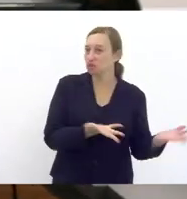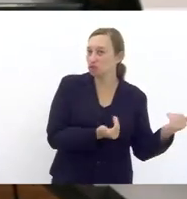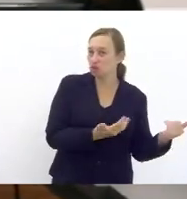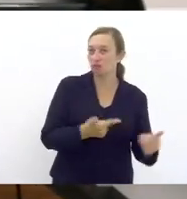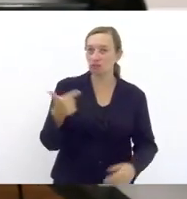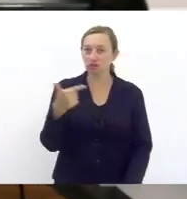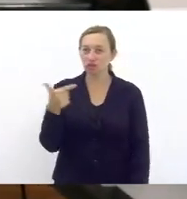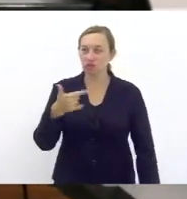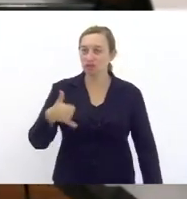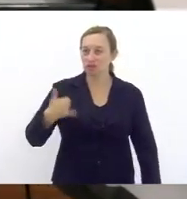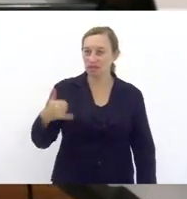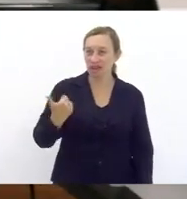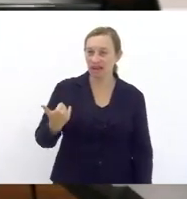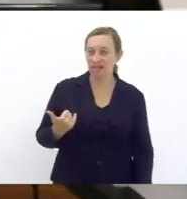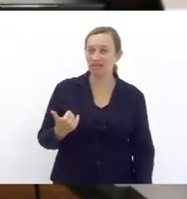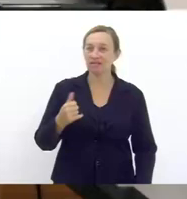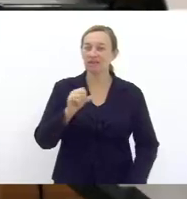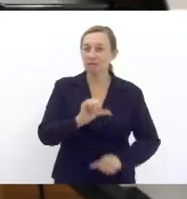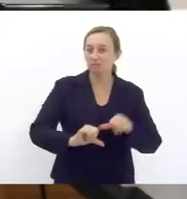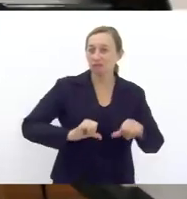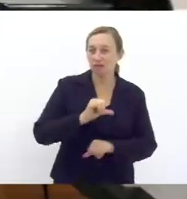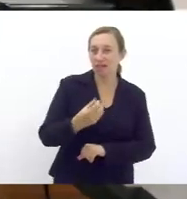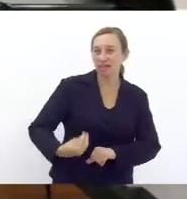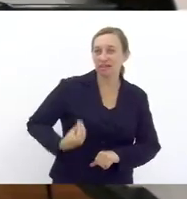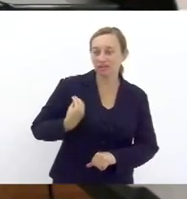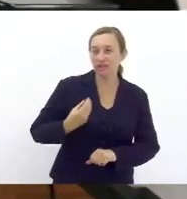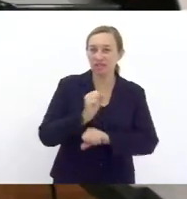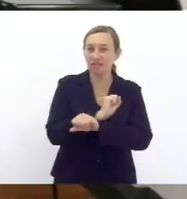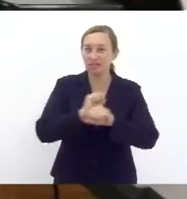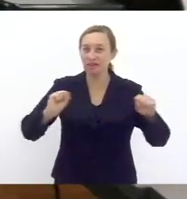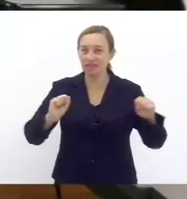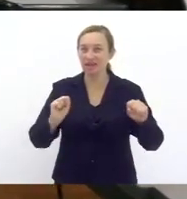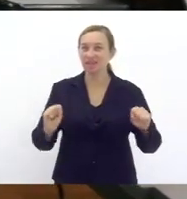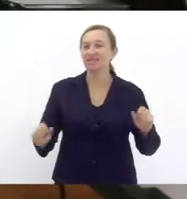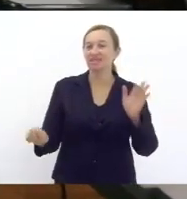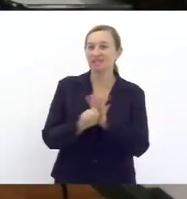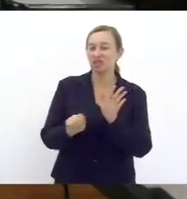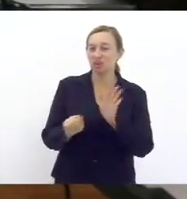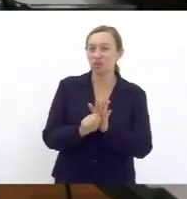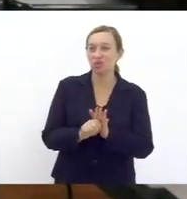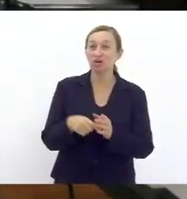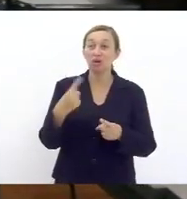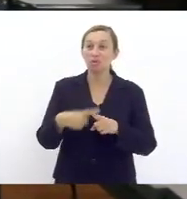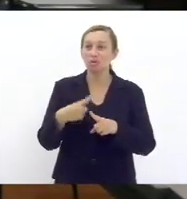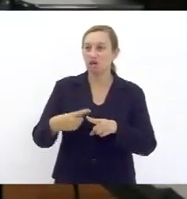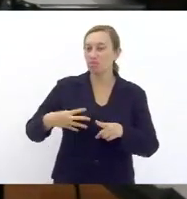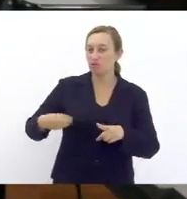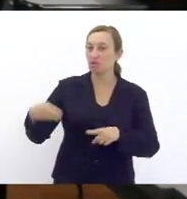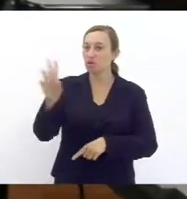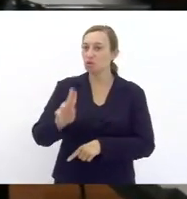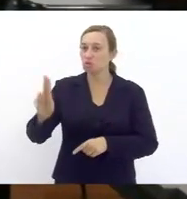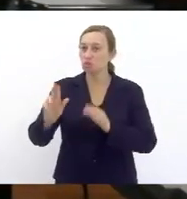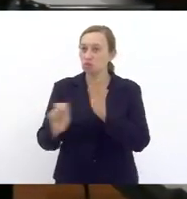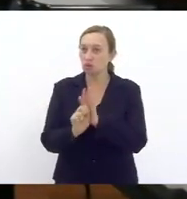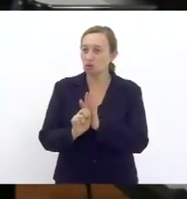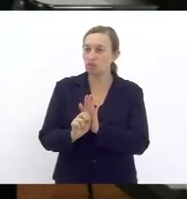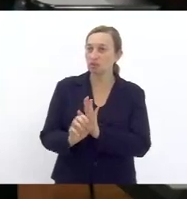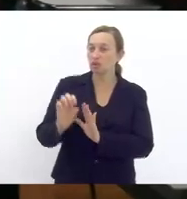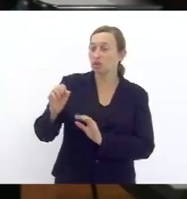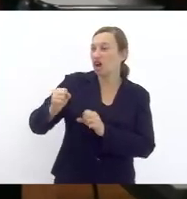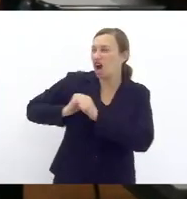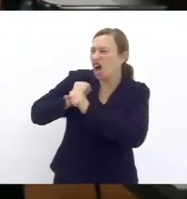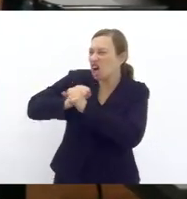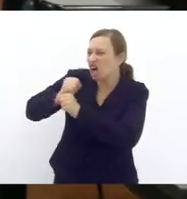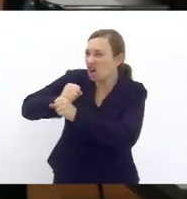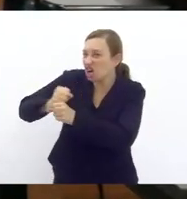que teve a sua vida modificada após eu libertar ele das drogas porque o meu filho fez uso de drogas durante muitos